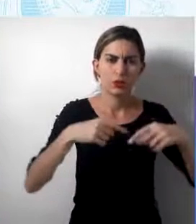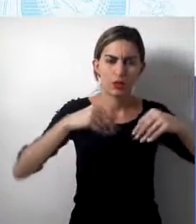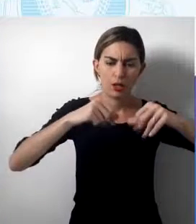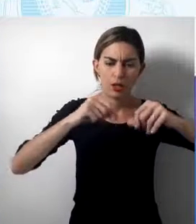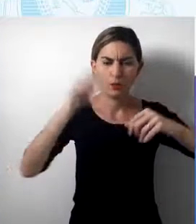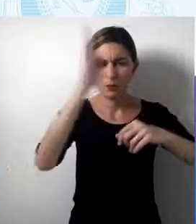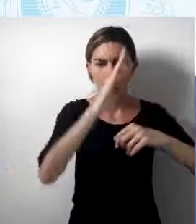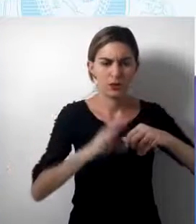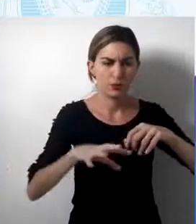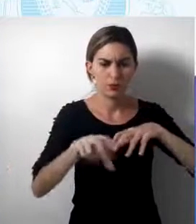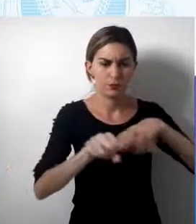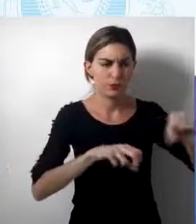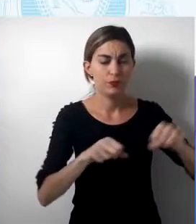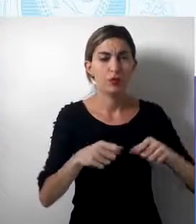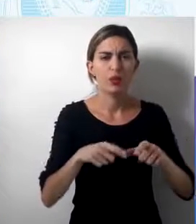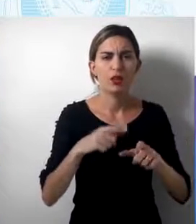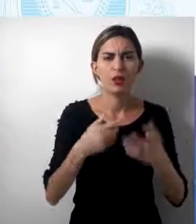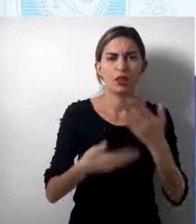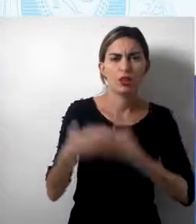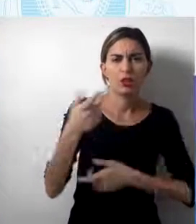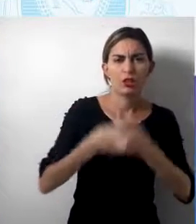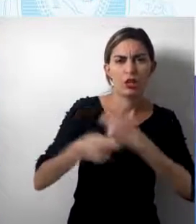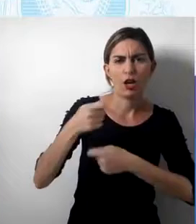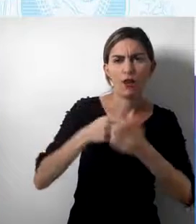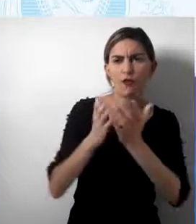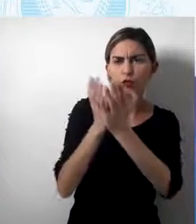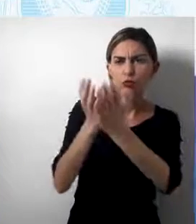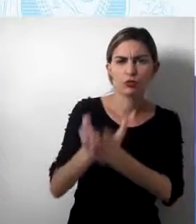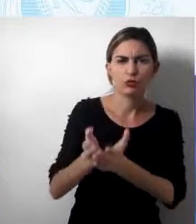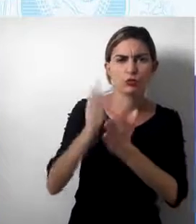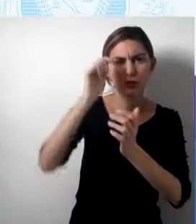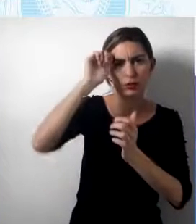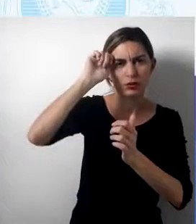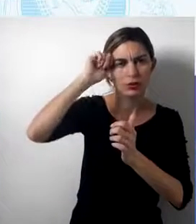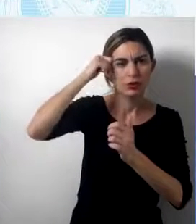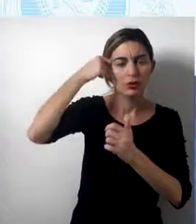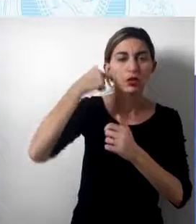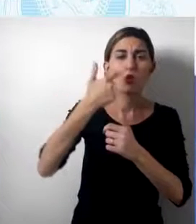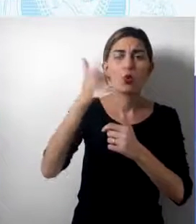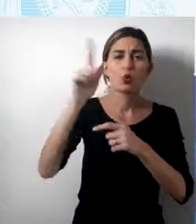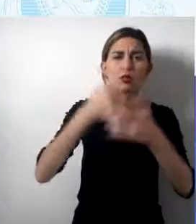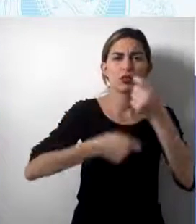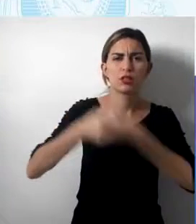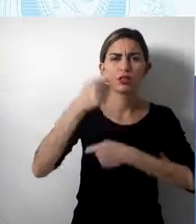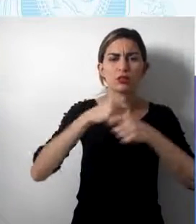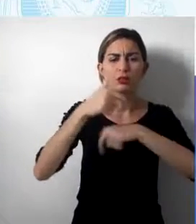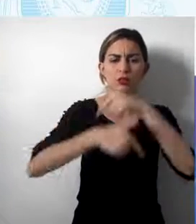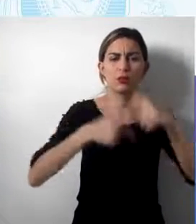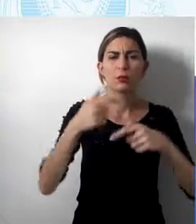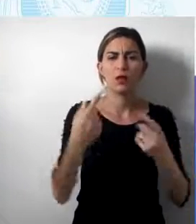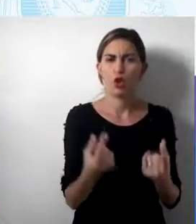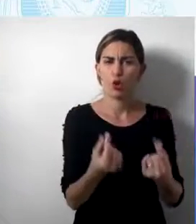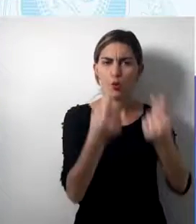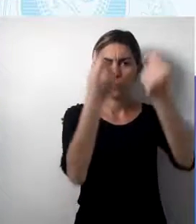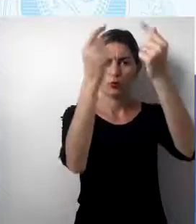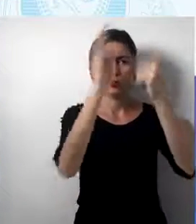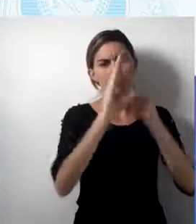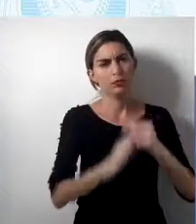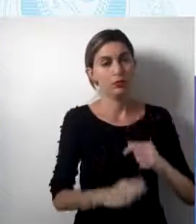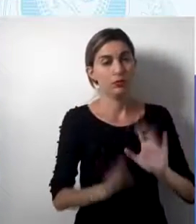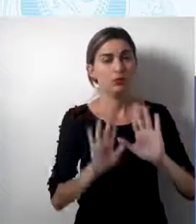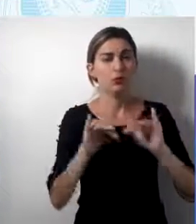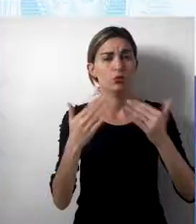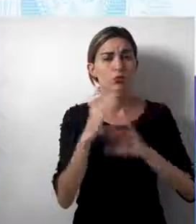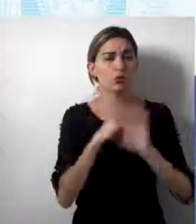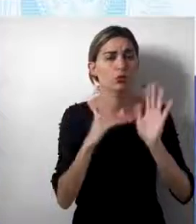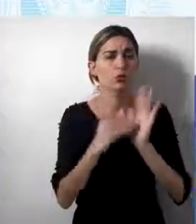terras brasileiras, o tráfico negreiro potencializou o desenvolvimento de outras atividades econômicas do Brasil.